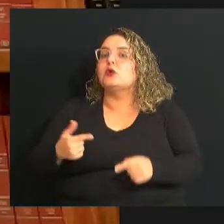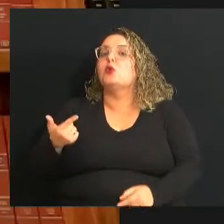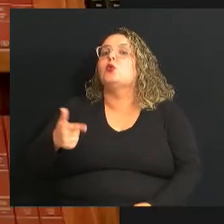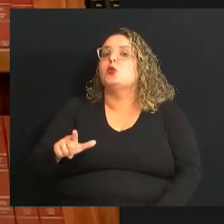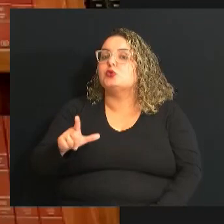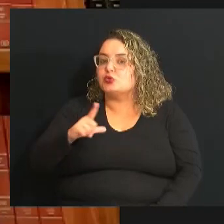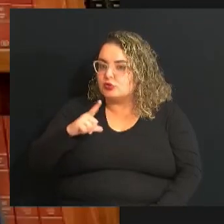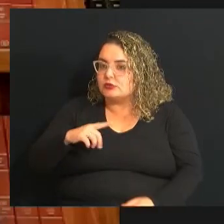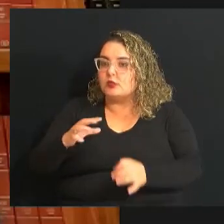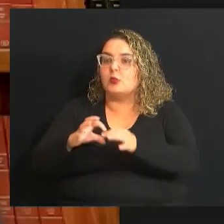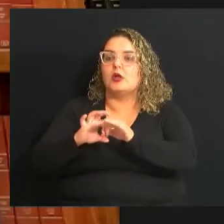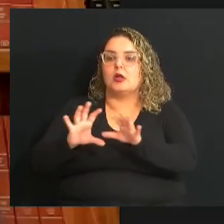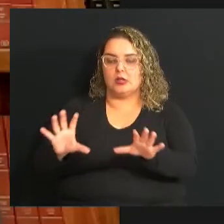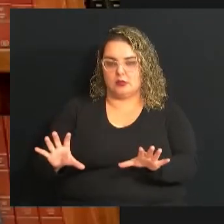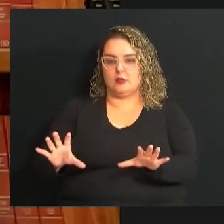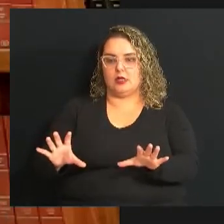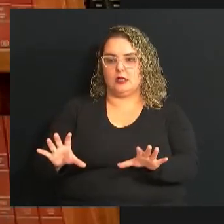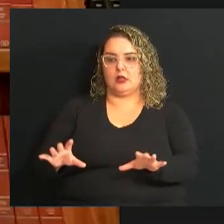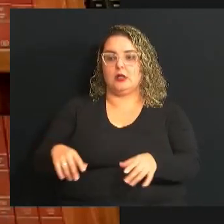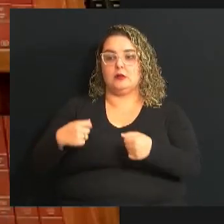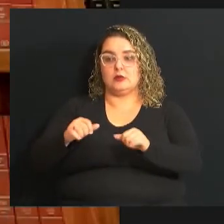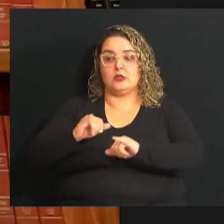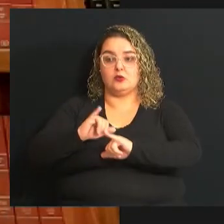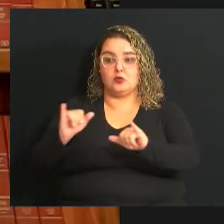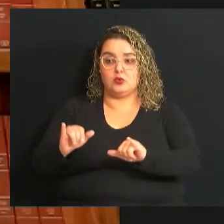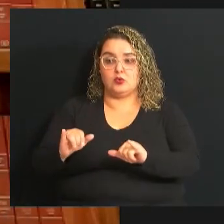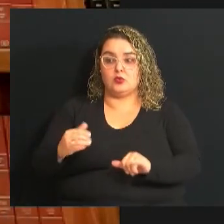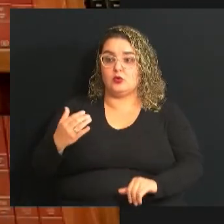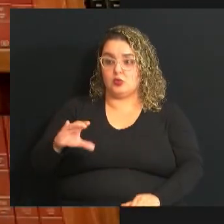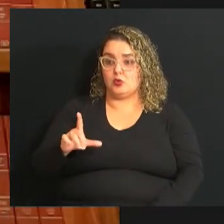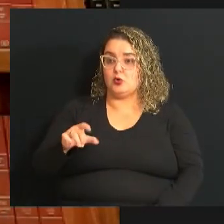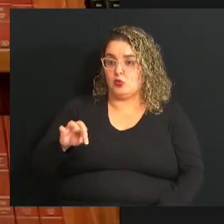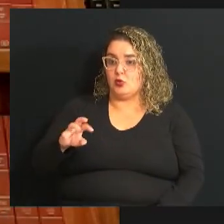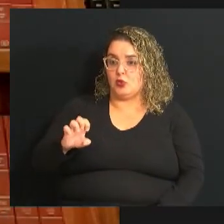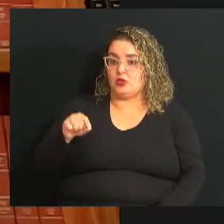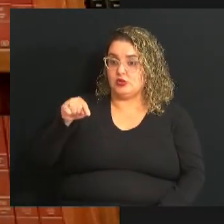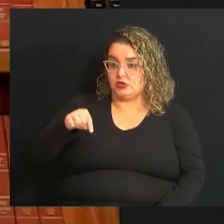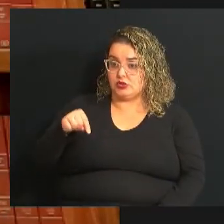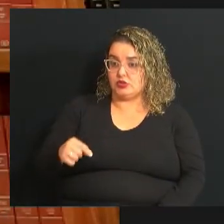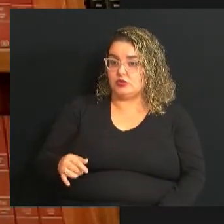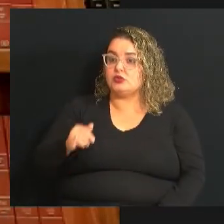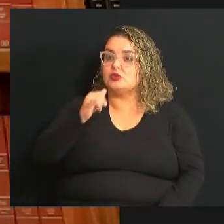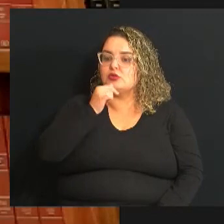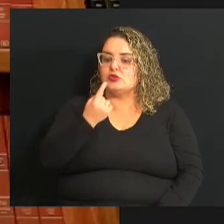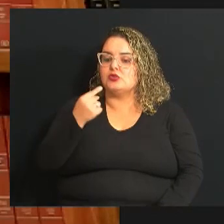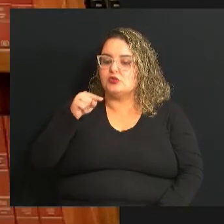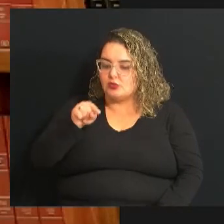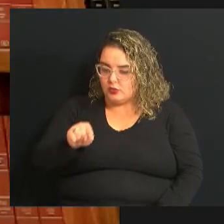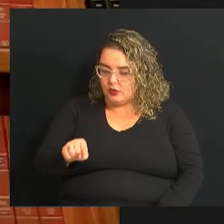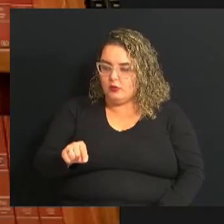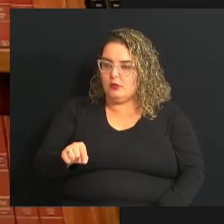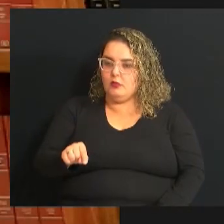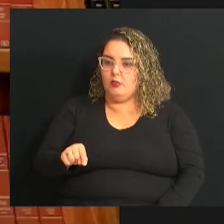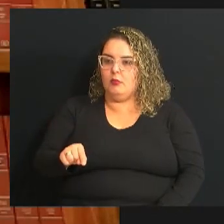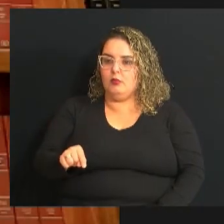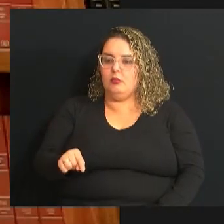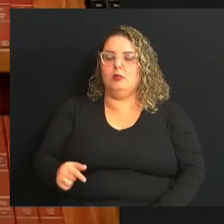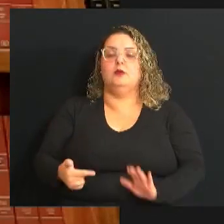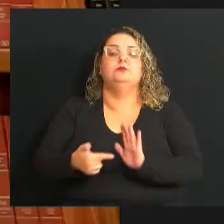como saltou o número de casos, hein? Já foram para 799 casos. Atendimentos de